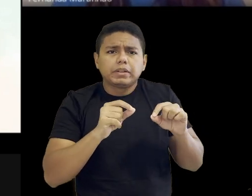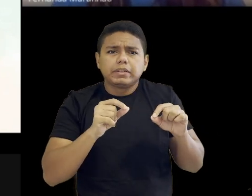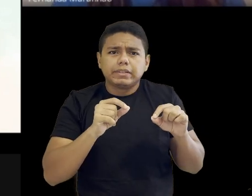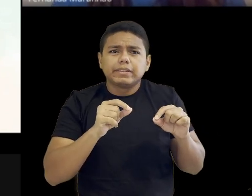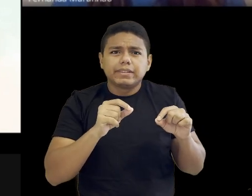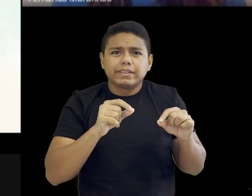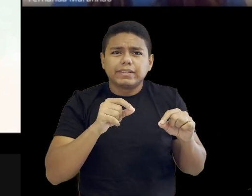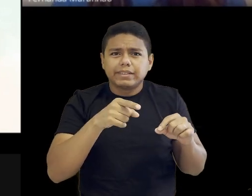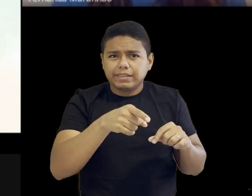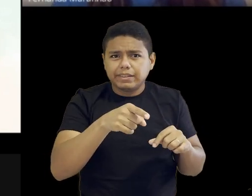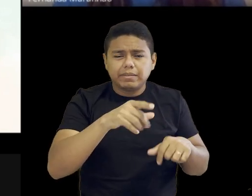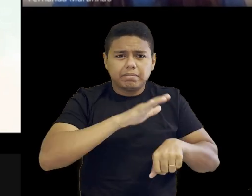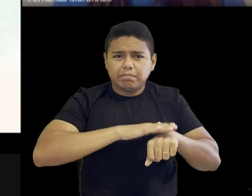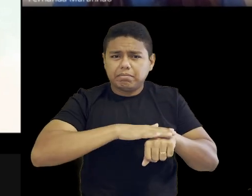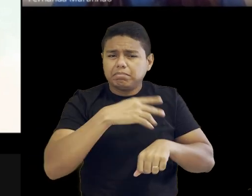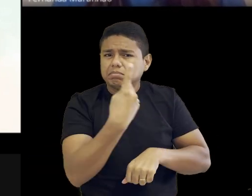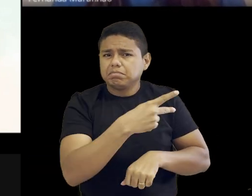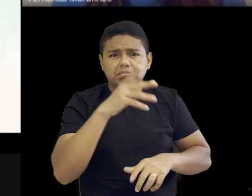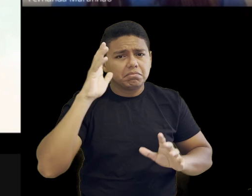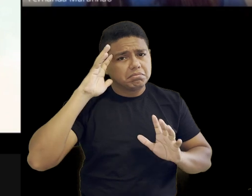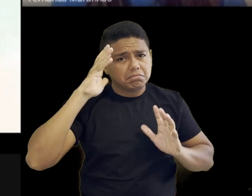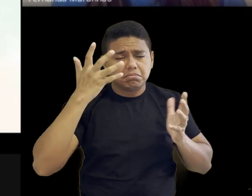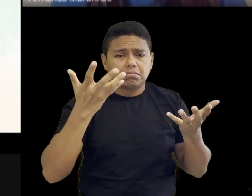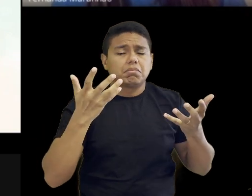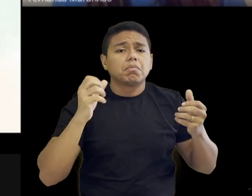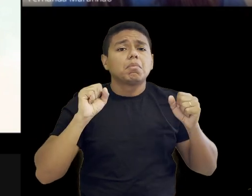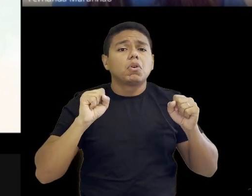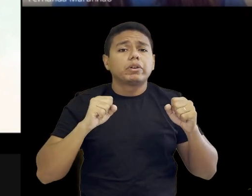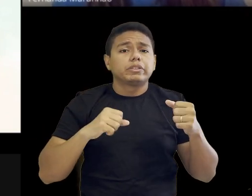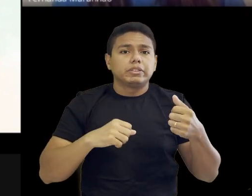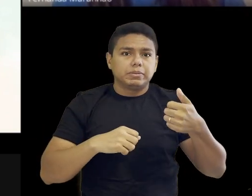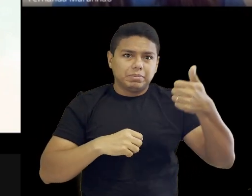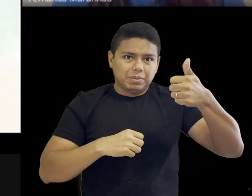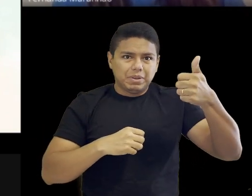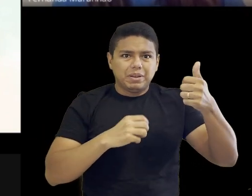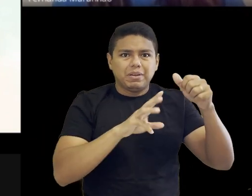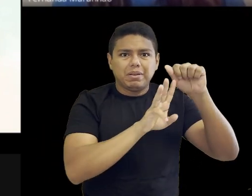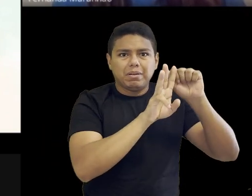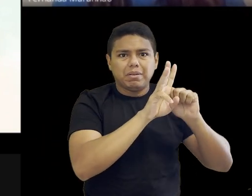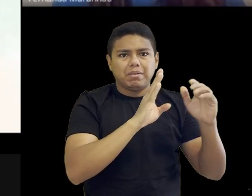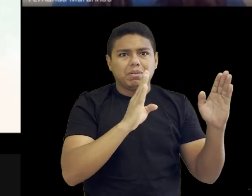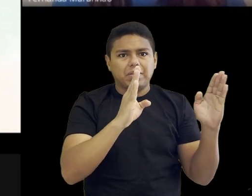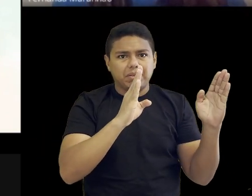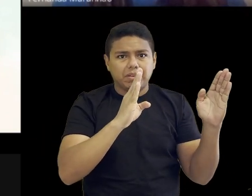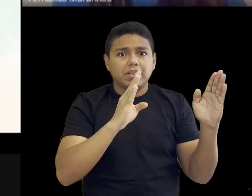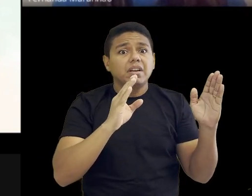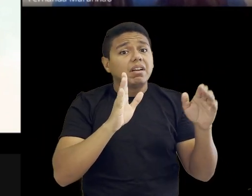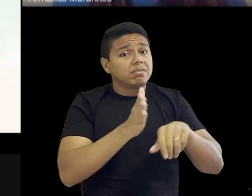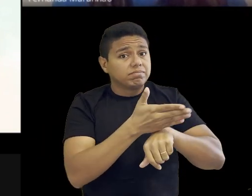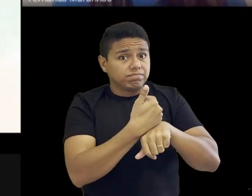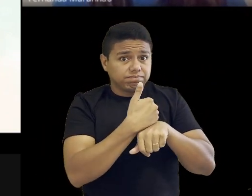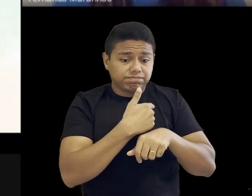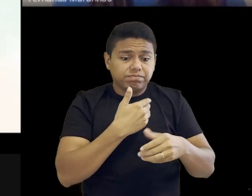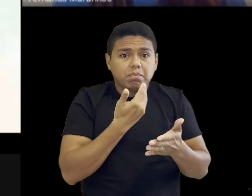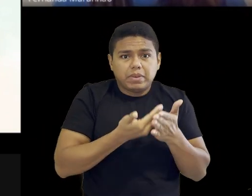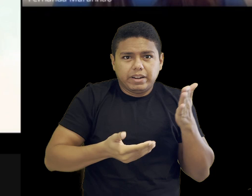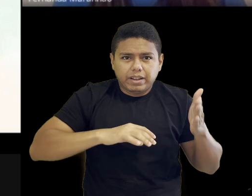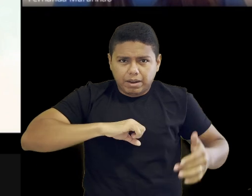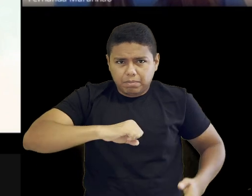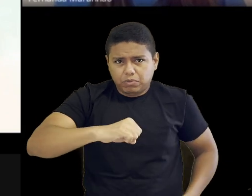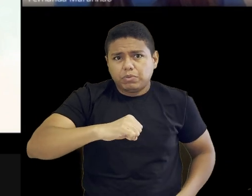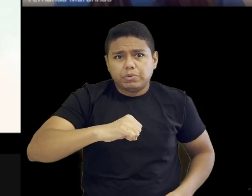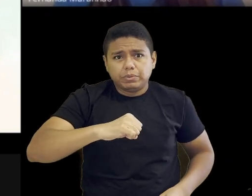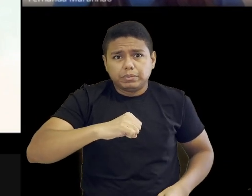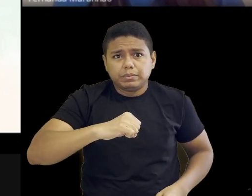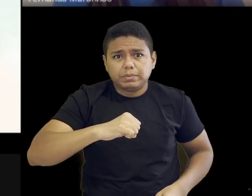se autorresolver, nós podemos ter um sangramento vaginal no primeiro trimestre, de fato, por uma perda gestacional precoce, os abortamentos, e nós